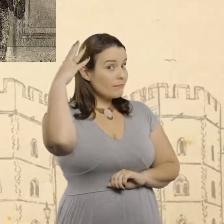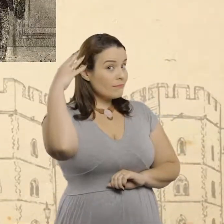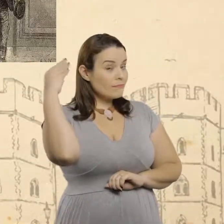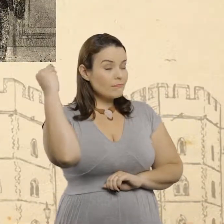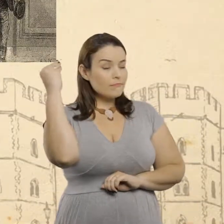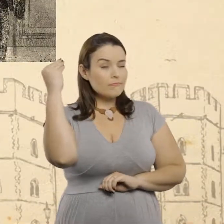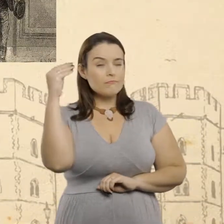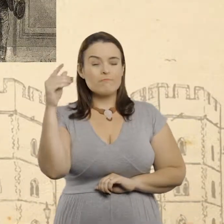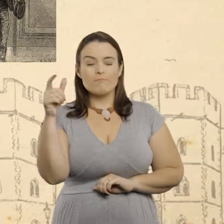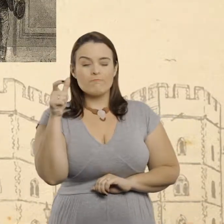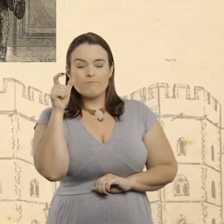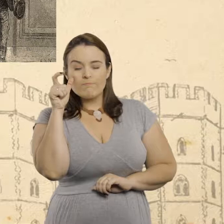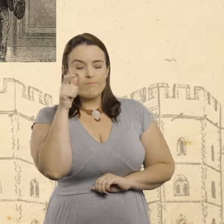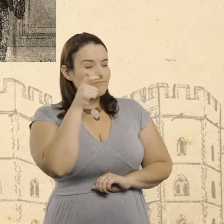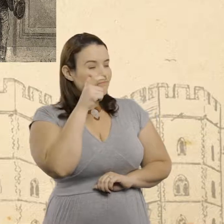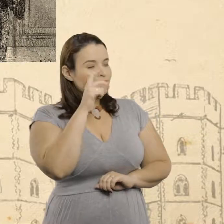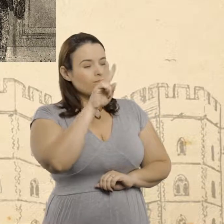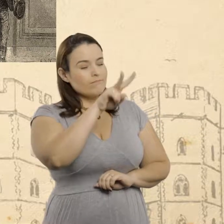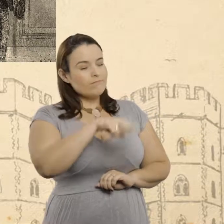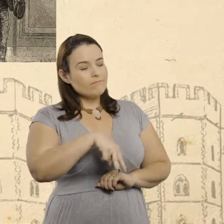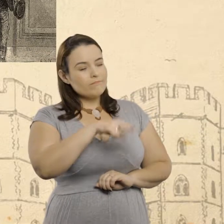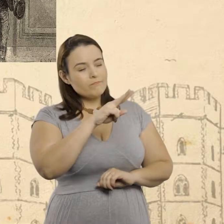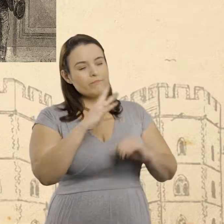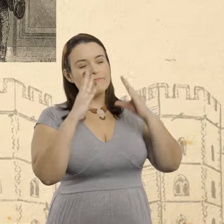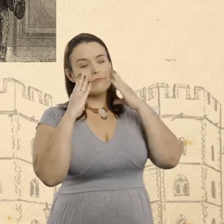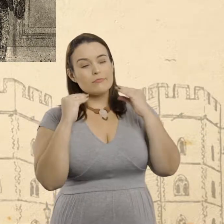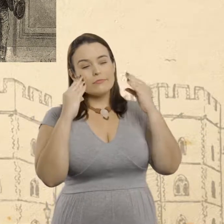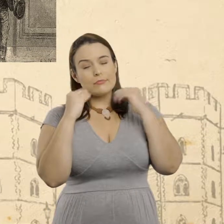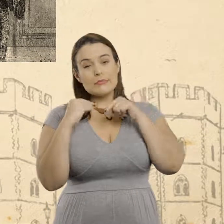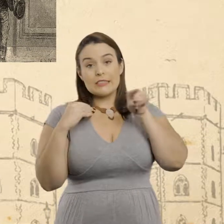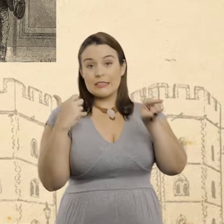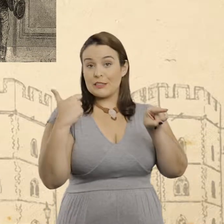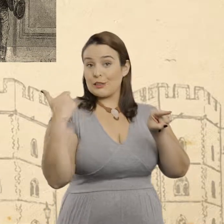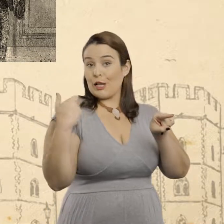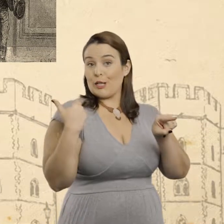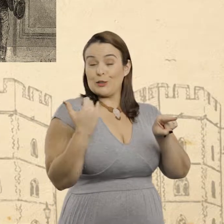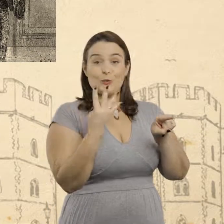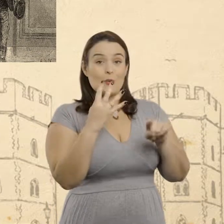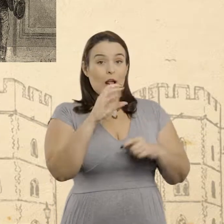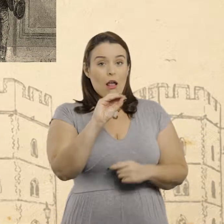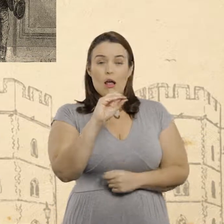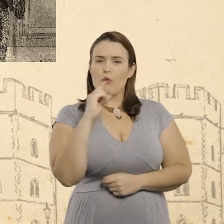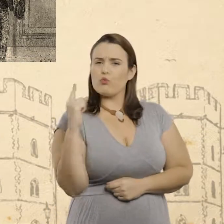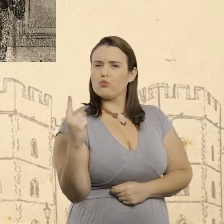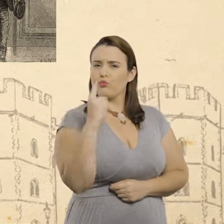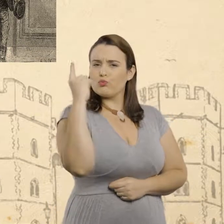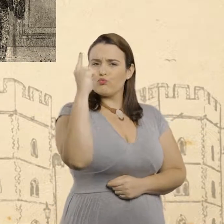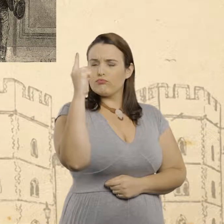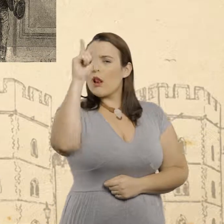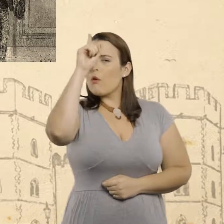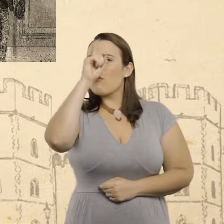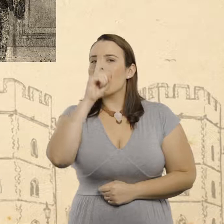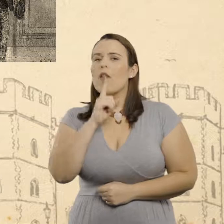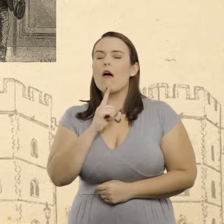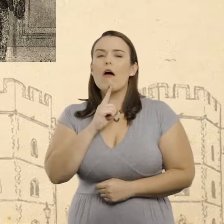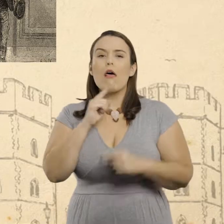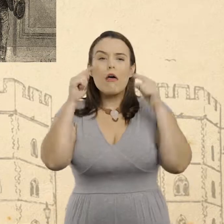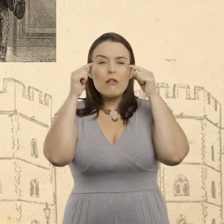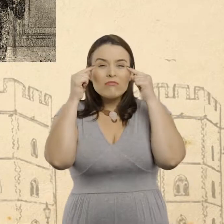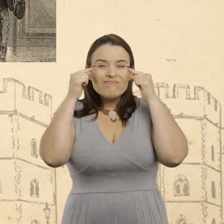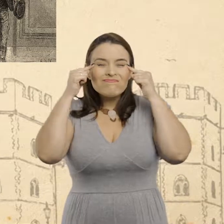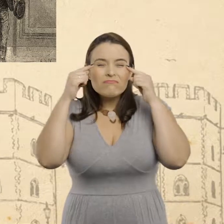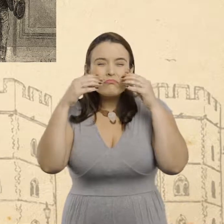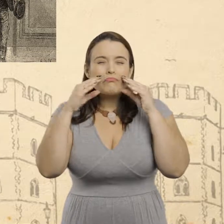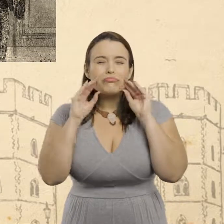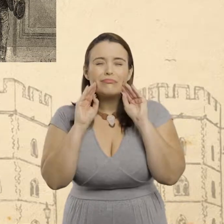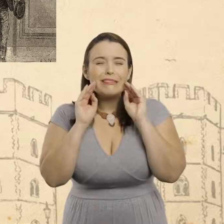Passepartout observou bem o novo patrão. Phileas Fogg tinha 40 anos, era alto, loiro e não tinha